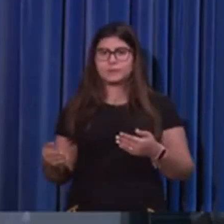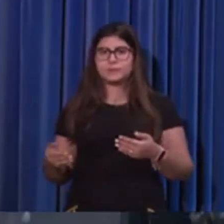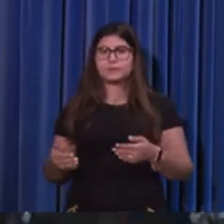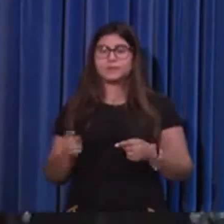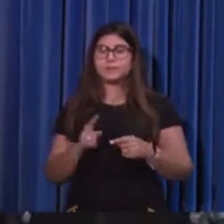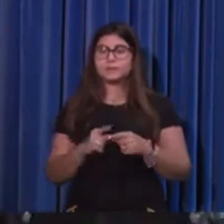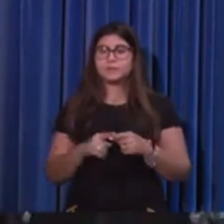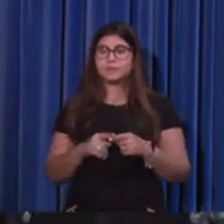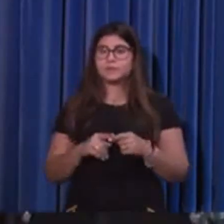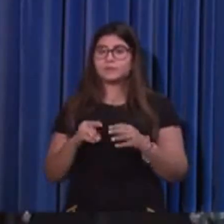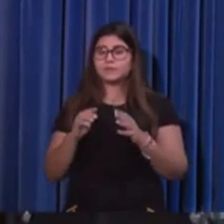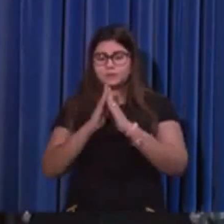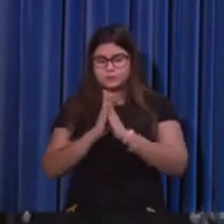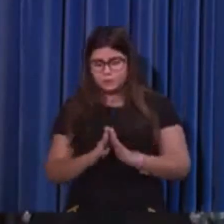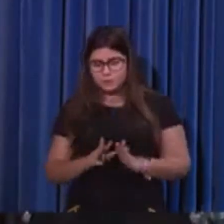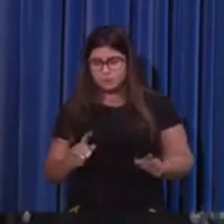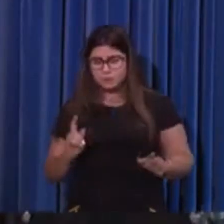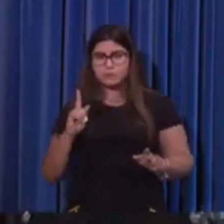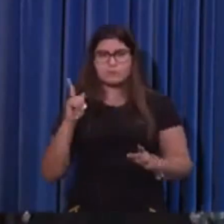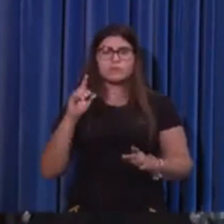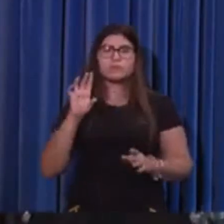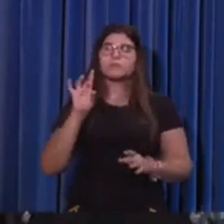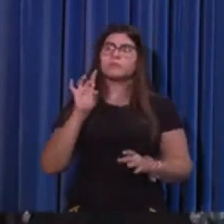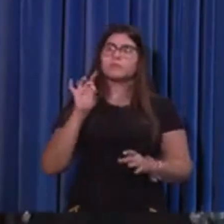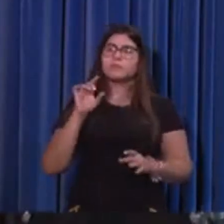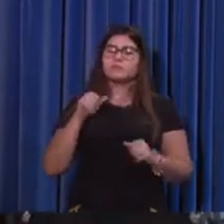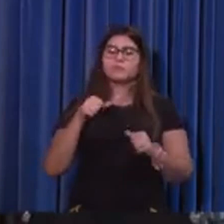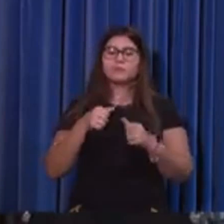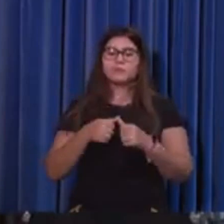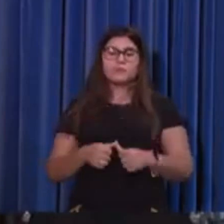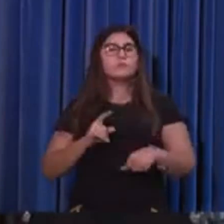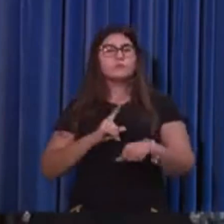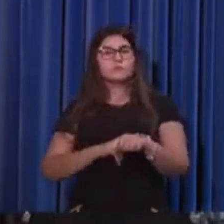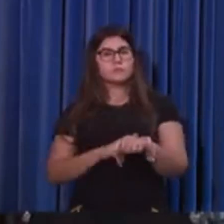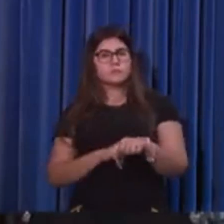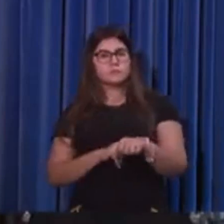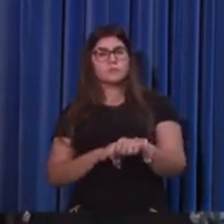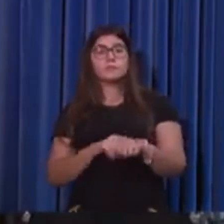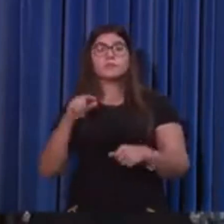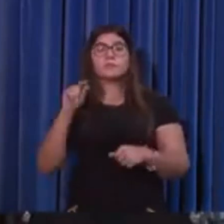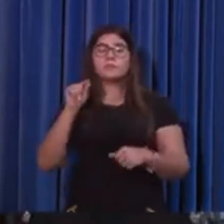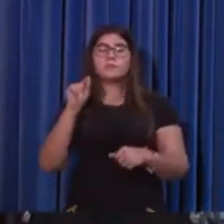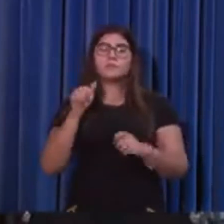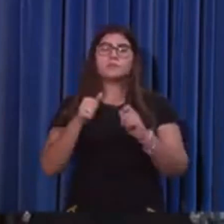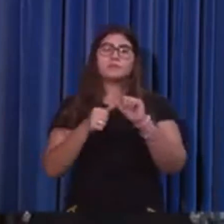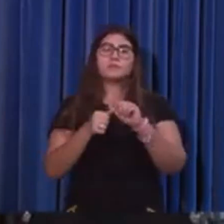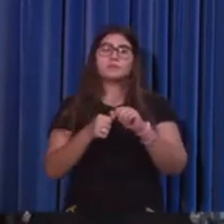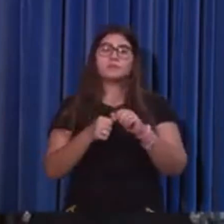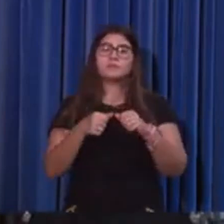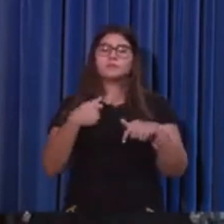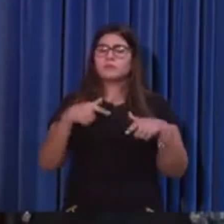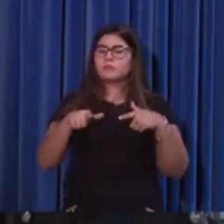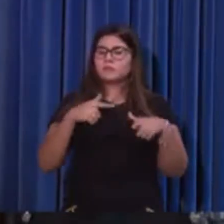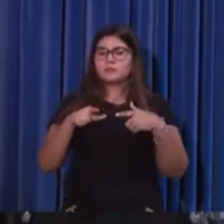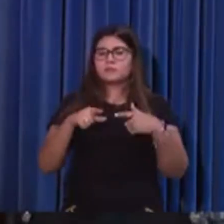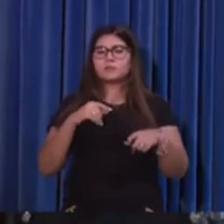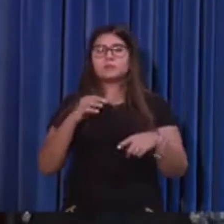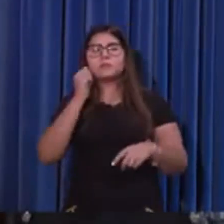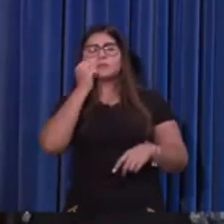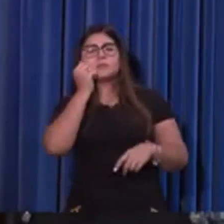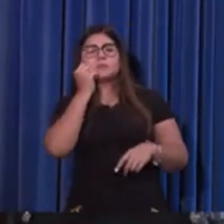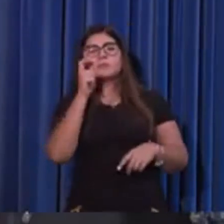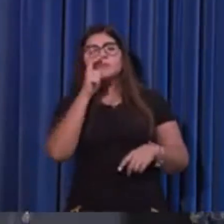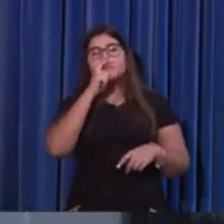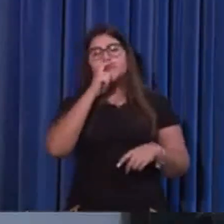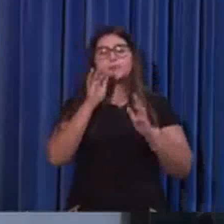restringe a esse momento. O que você faz na sua empresa, o que você faz como empregado, o que você faz como pai e mãe de